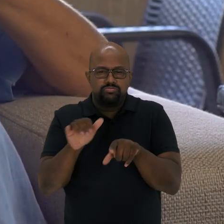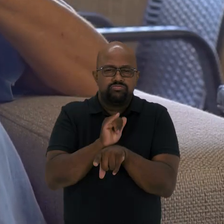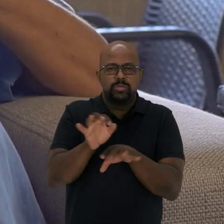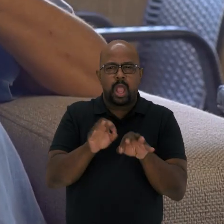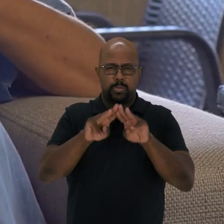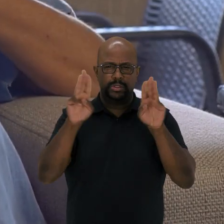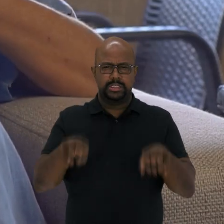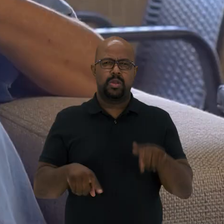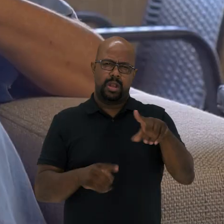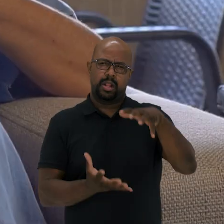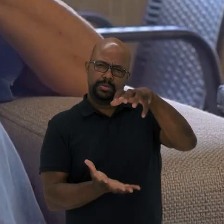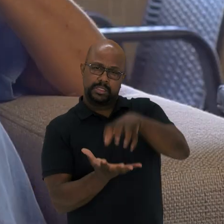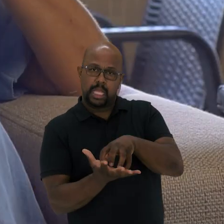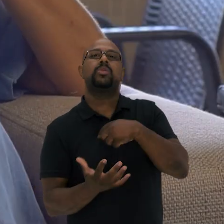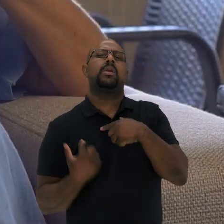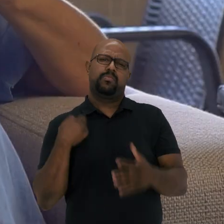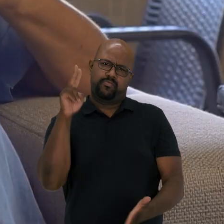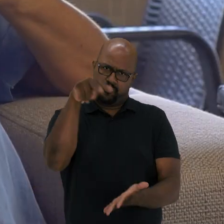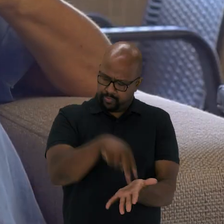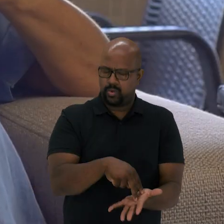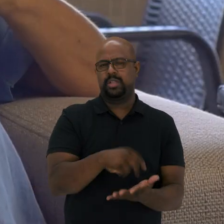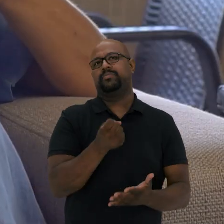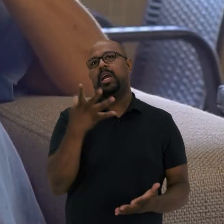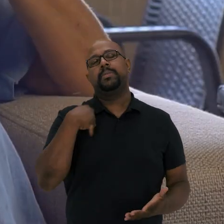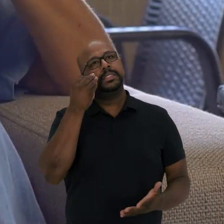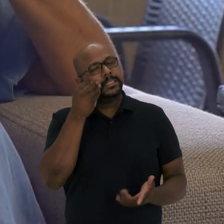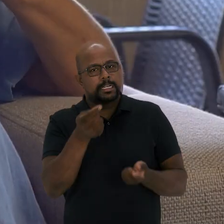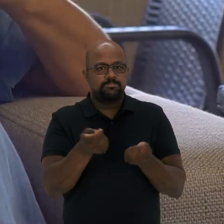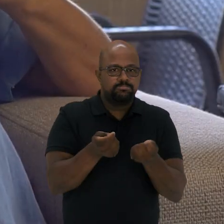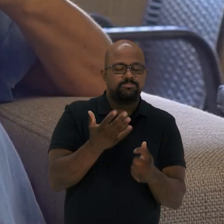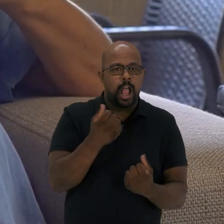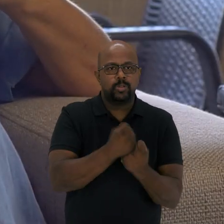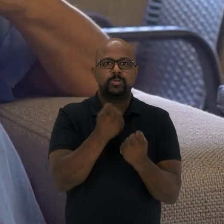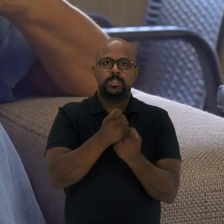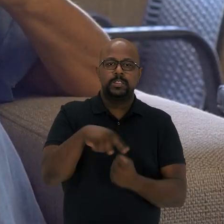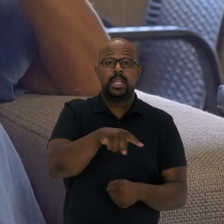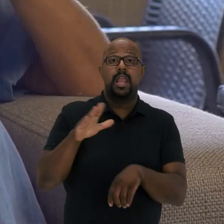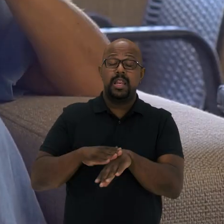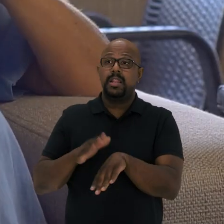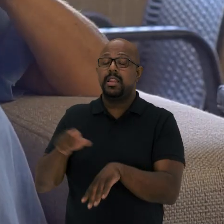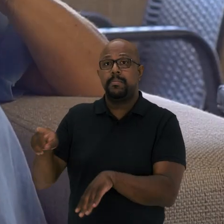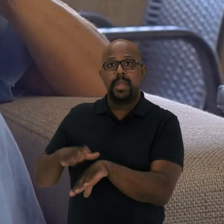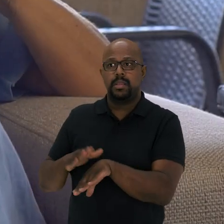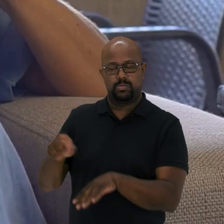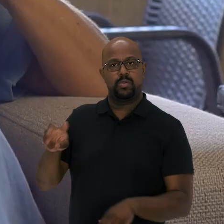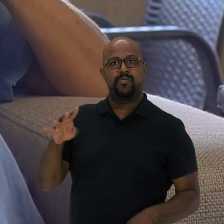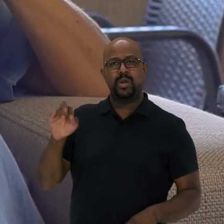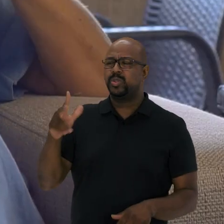aquele museu lá no centro, eu fui diversas vezes para lá para tentar organizar o museu. Ele